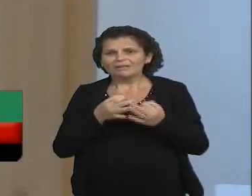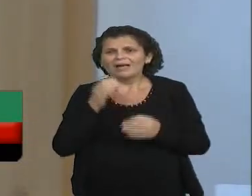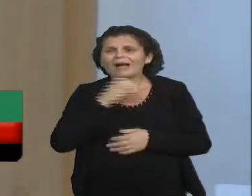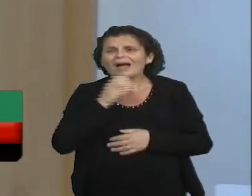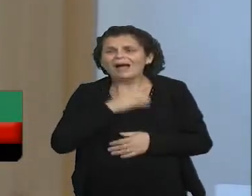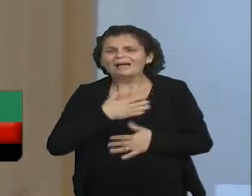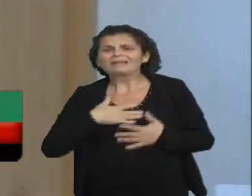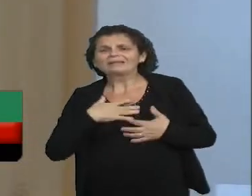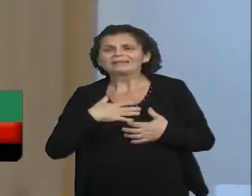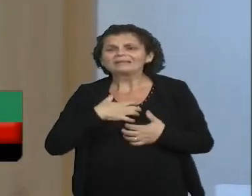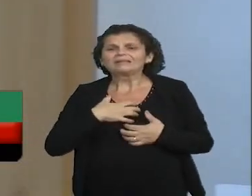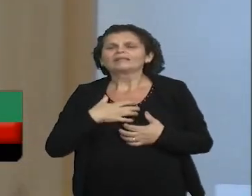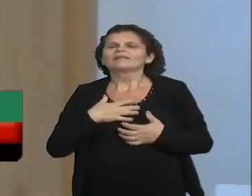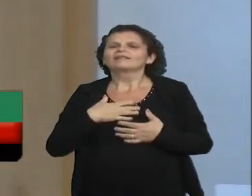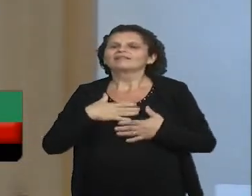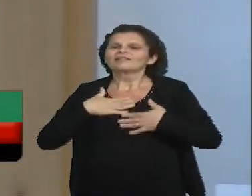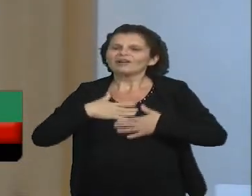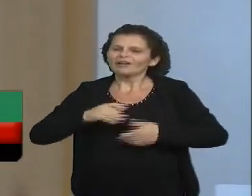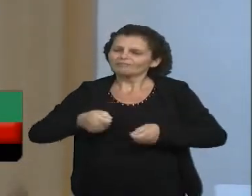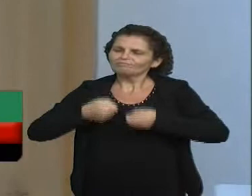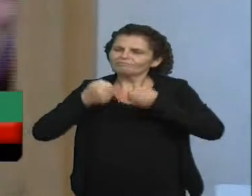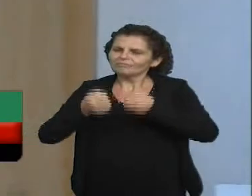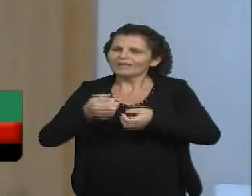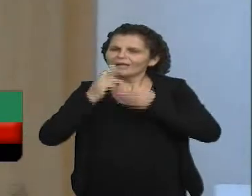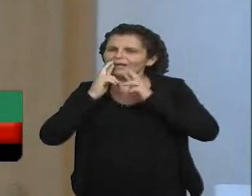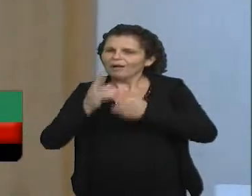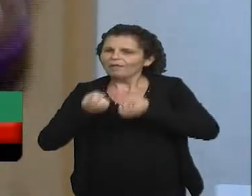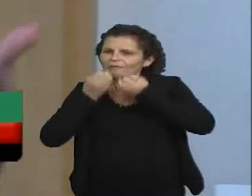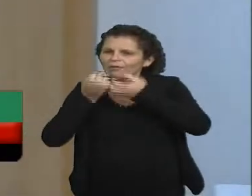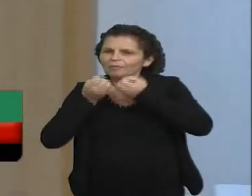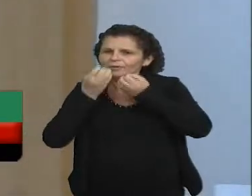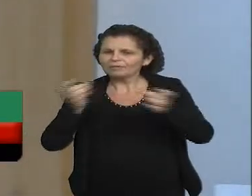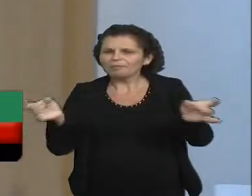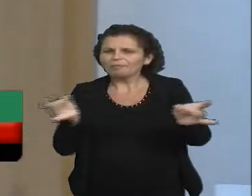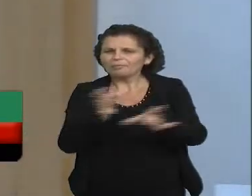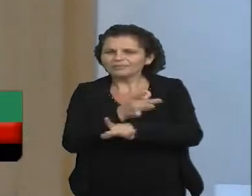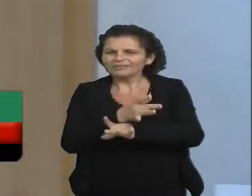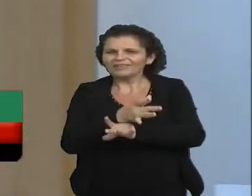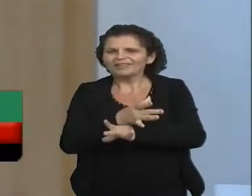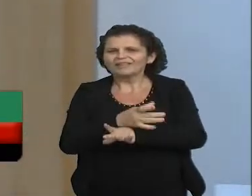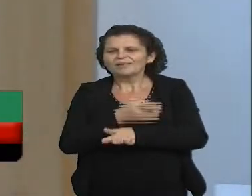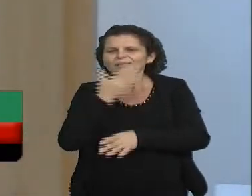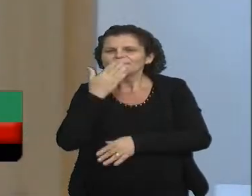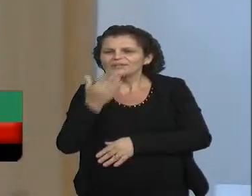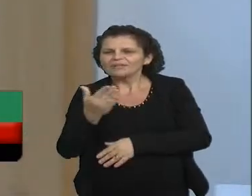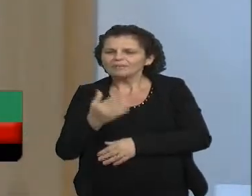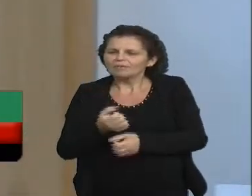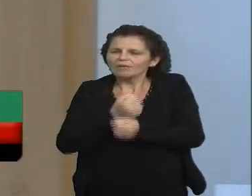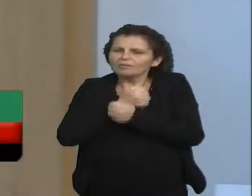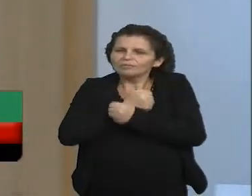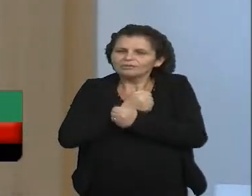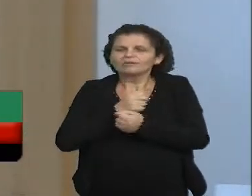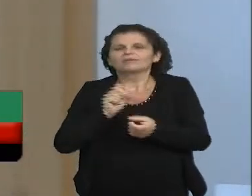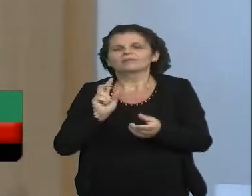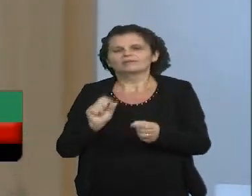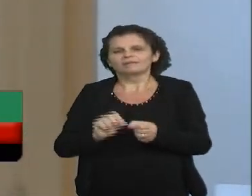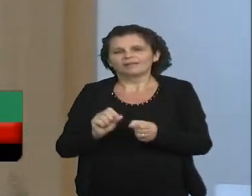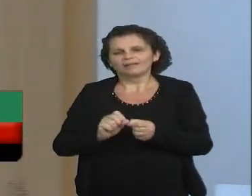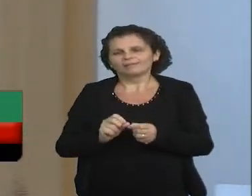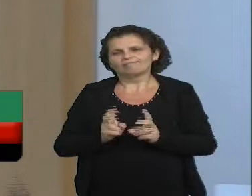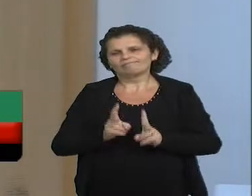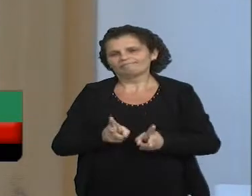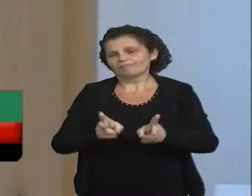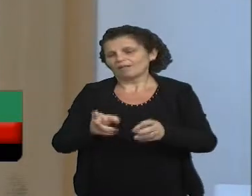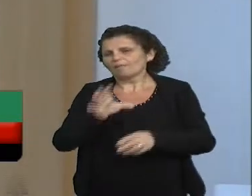muito grande e a gente só quer trazer informação, enfim, pedir para vocês acolherem. Vocês fazem isso com